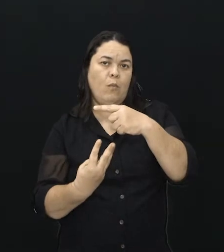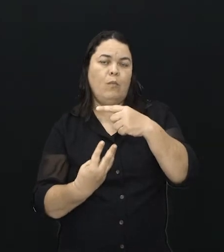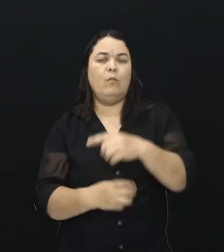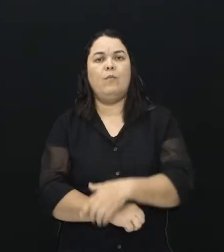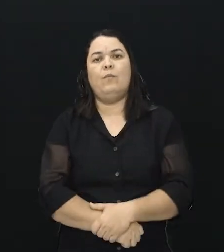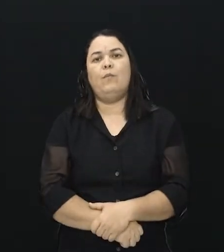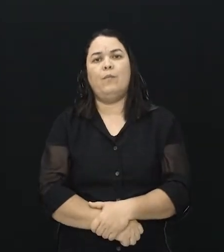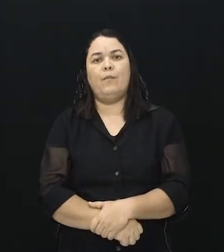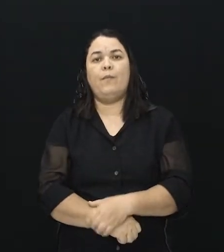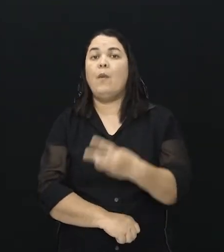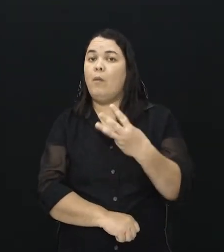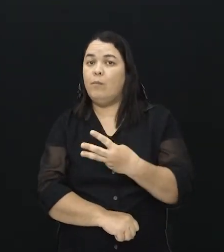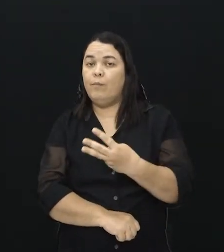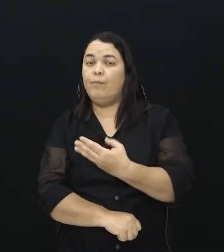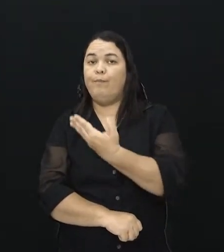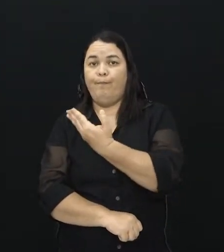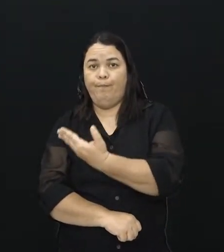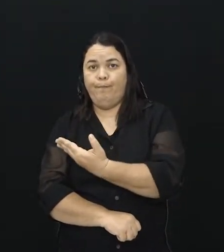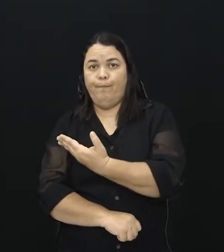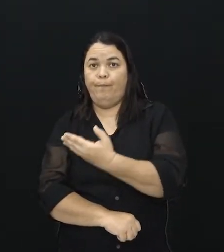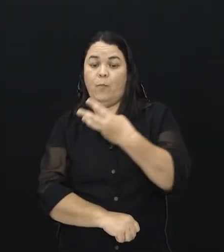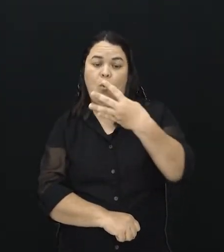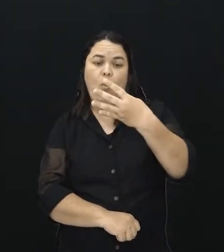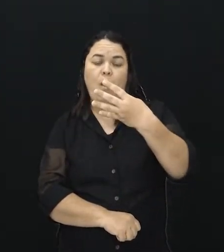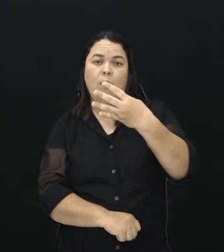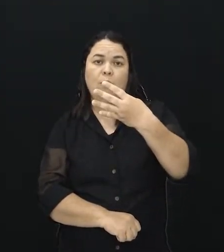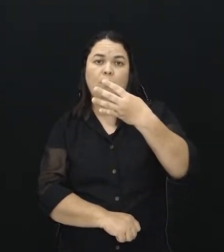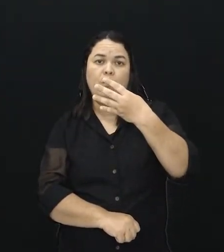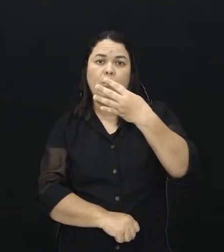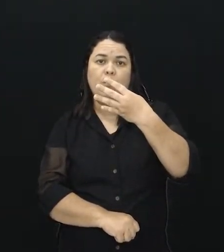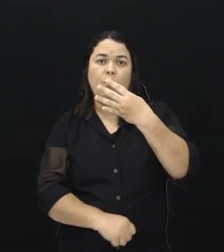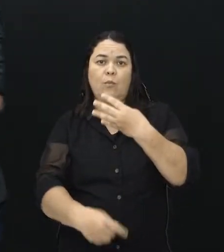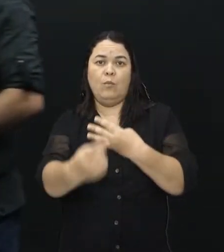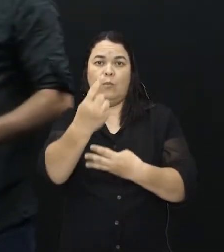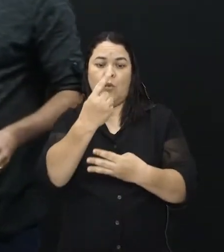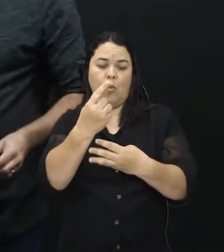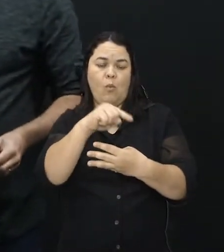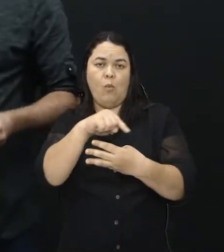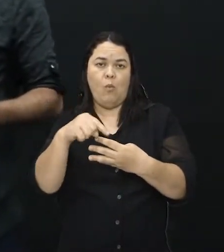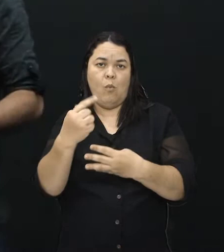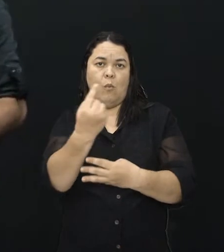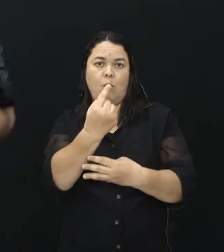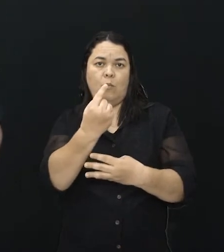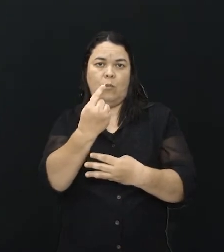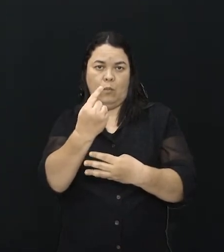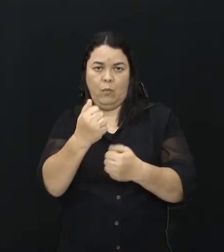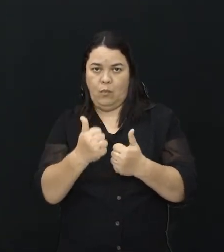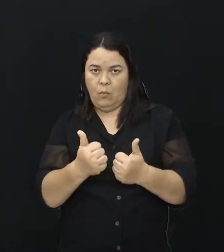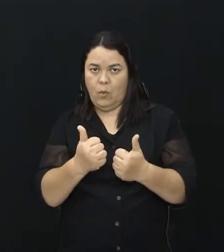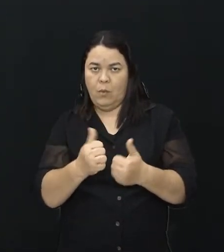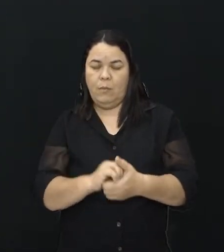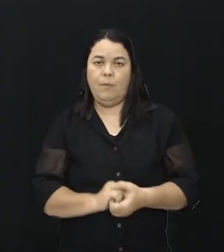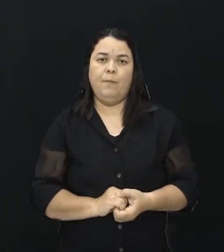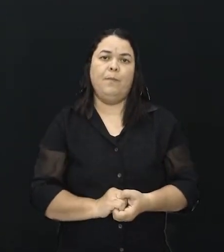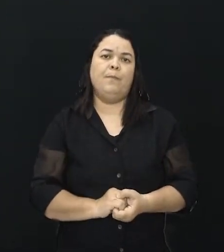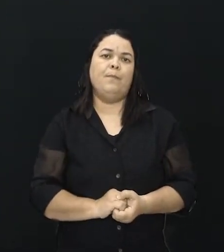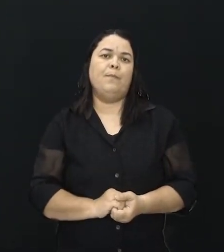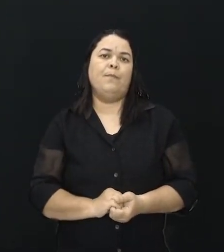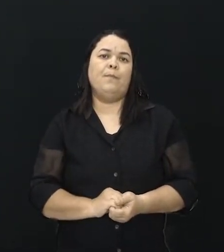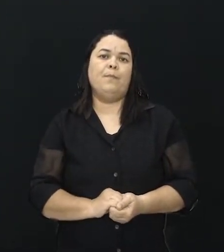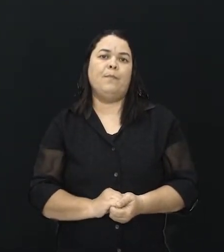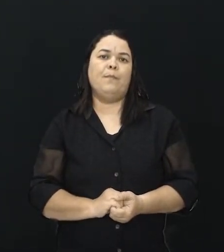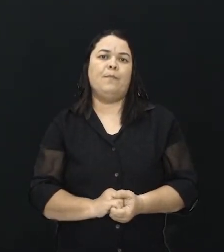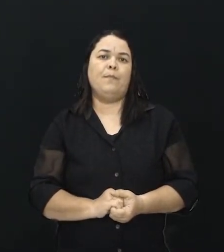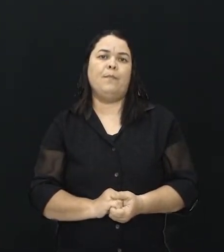como na terceira parte, o que era 4, eu vou multiplicar por 1 sobre 4. Beleza? Então,